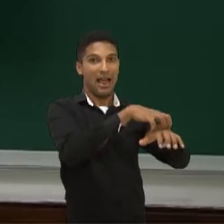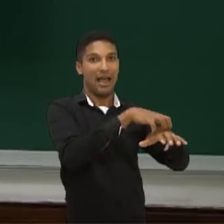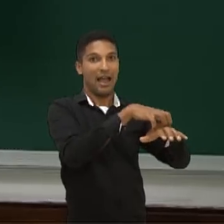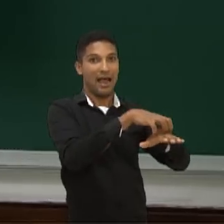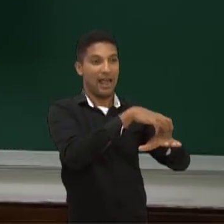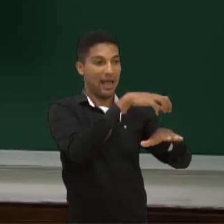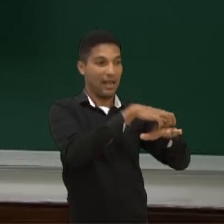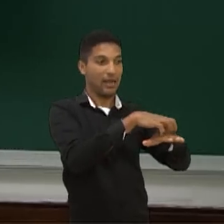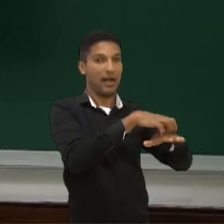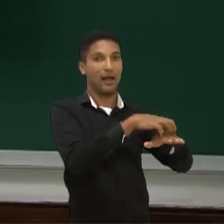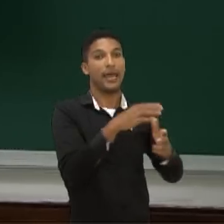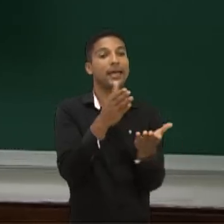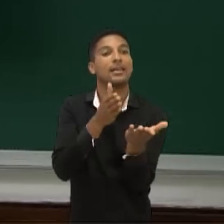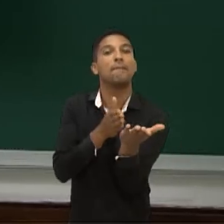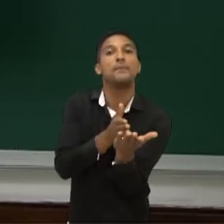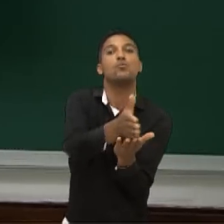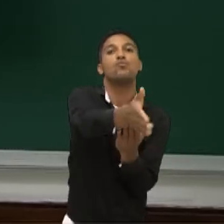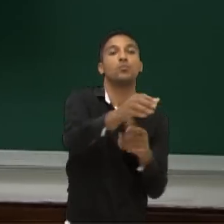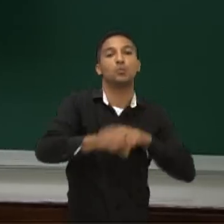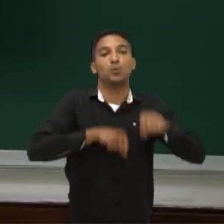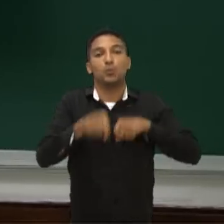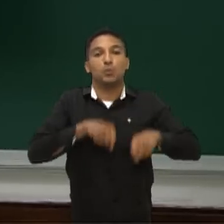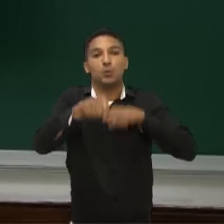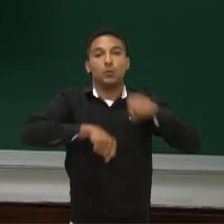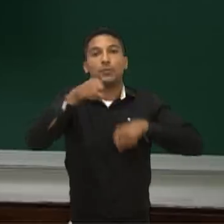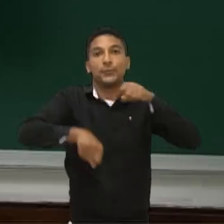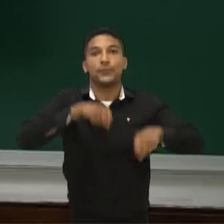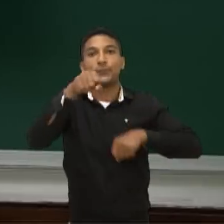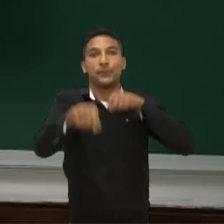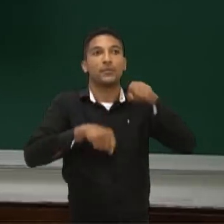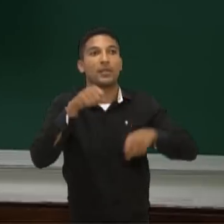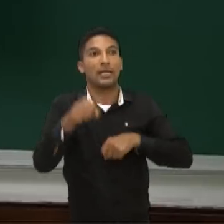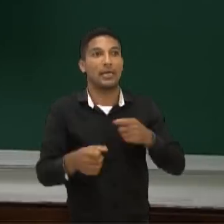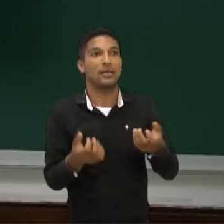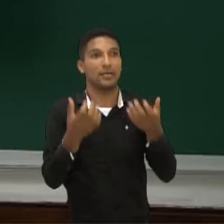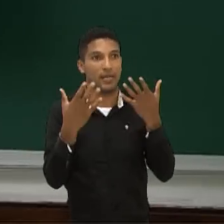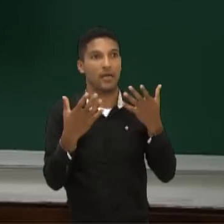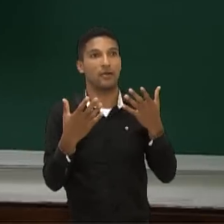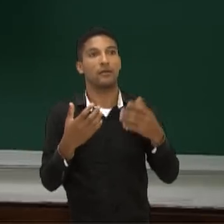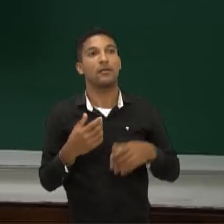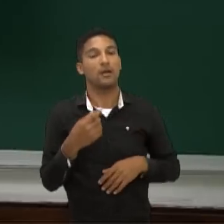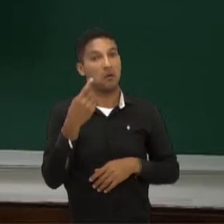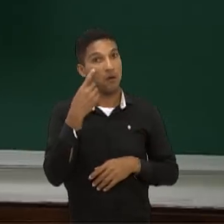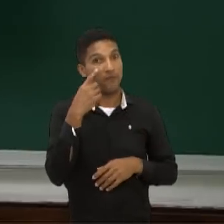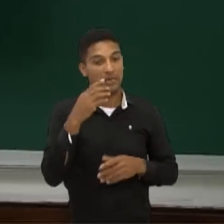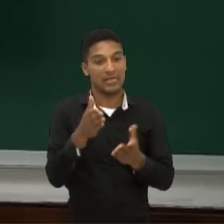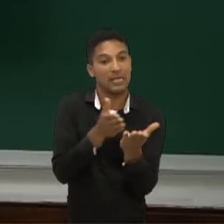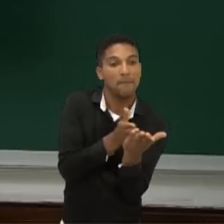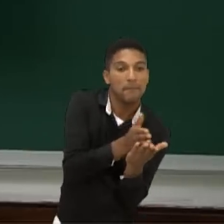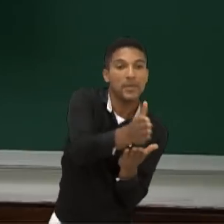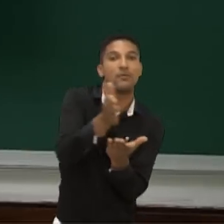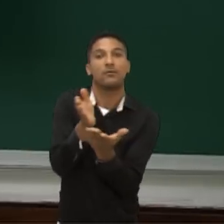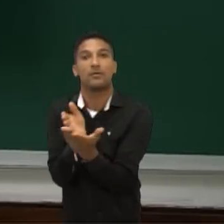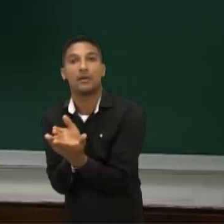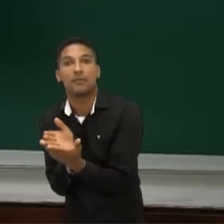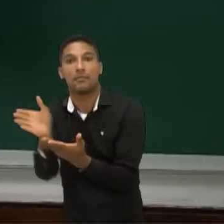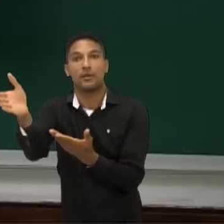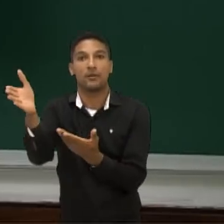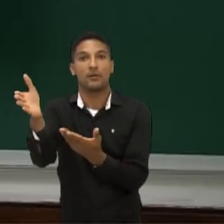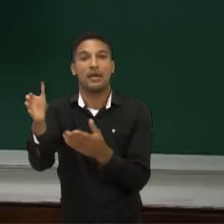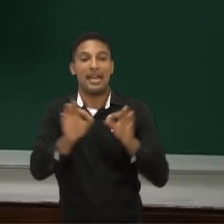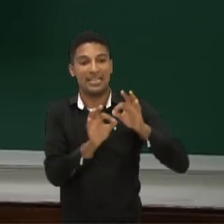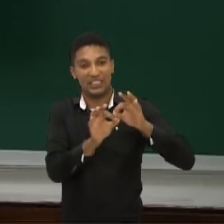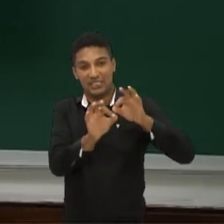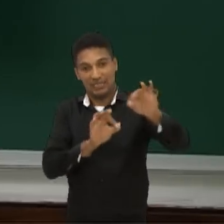aqui, vai para o ponto B e depois vai para o C. Ele vai passar por por duas distâncias que eu tenho aqui,